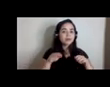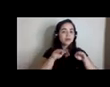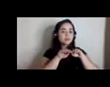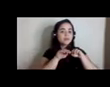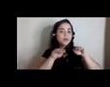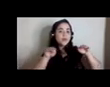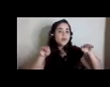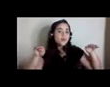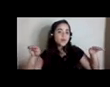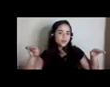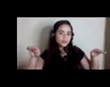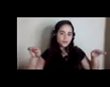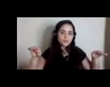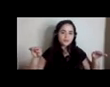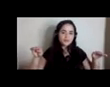horizontalidade,